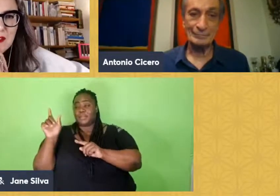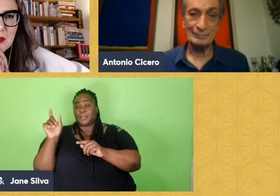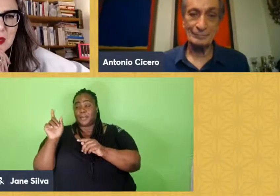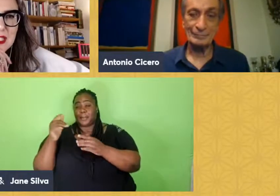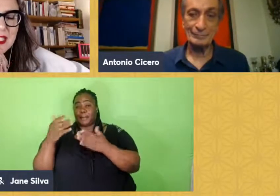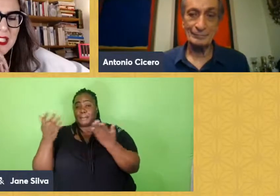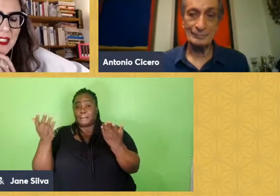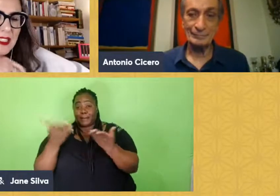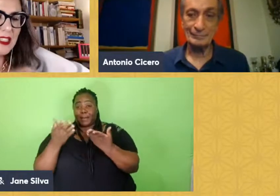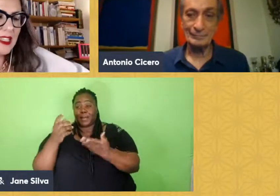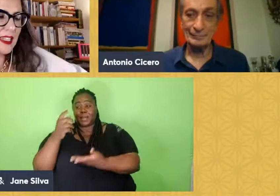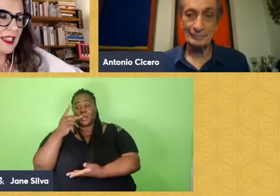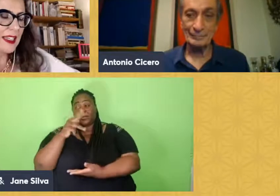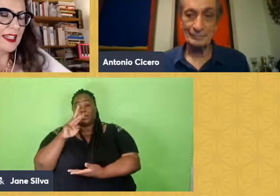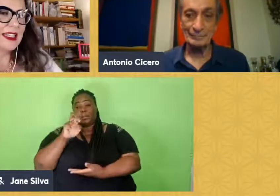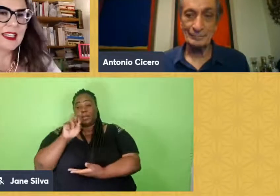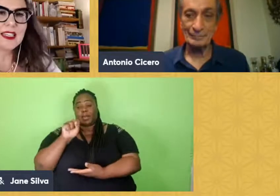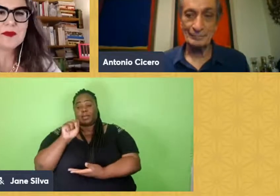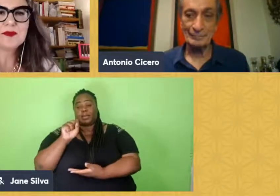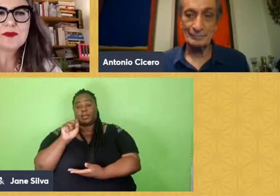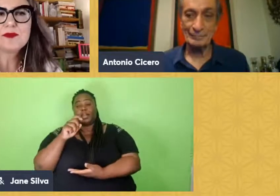essa palavra poesia,